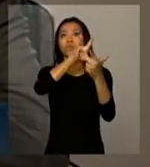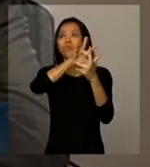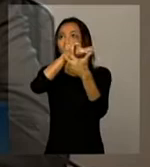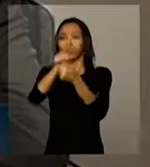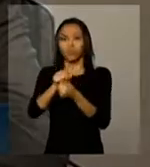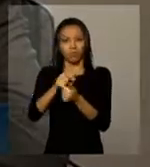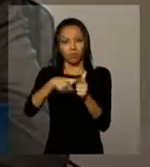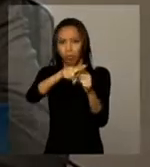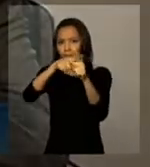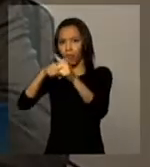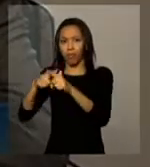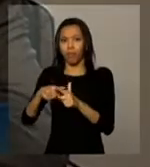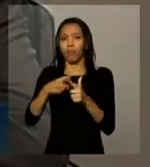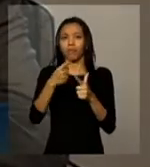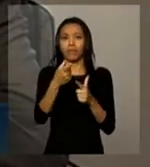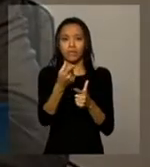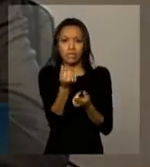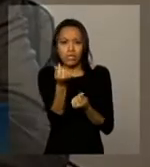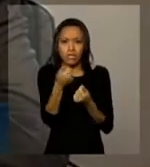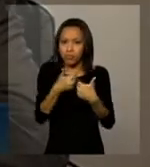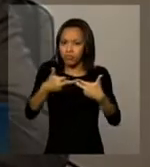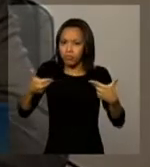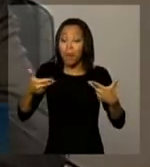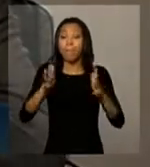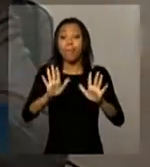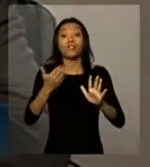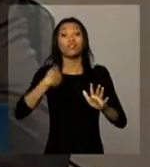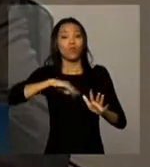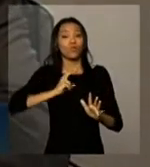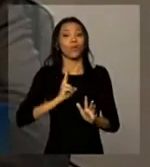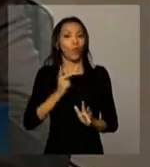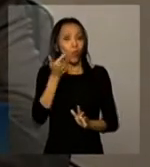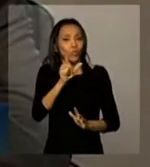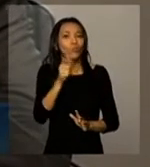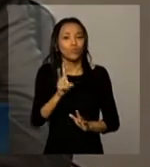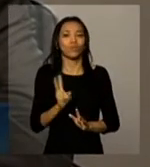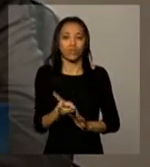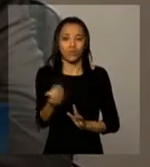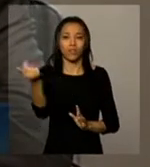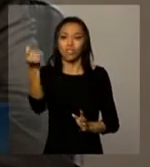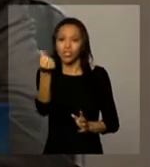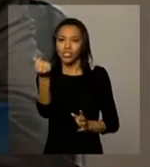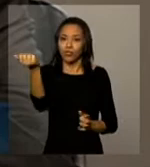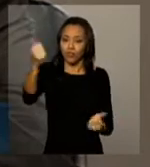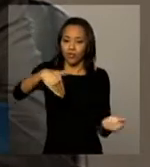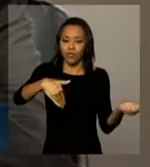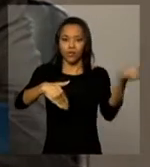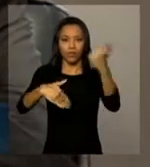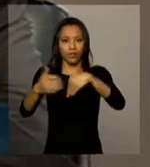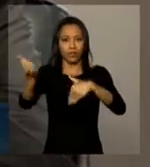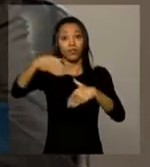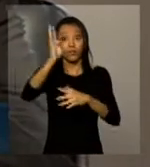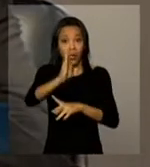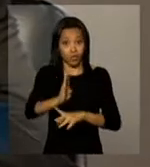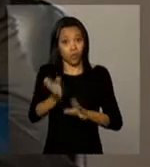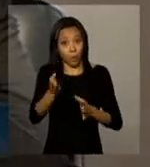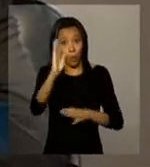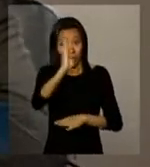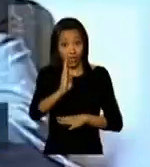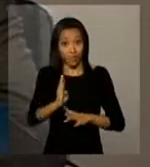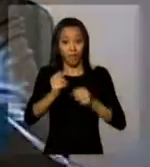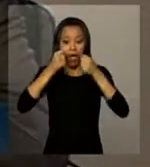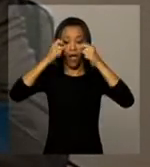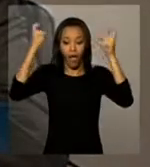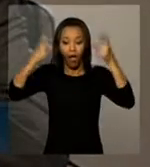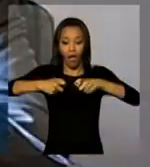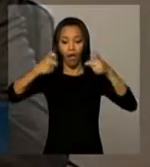continuamos recebendo ingresso de capitais, o que significa que o Brasil continua um país atraente